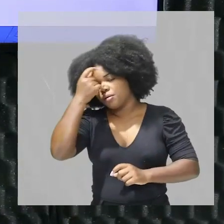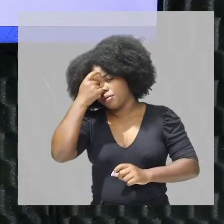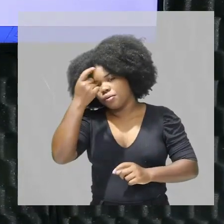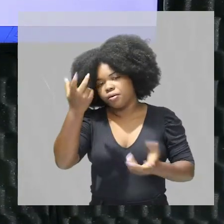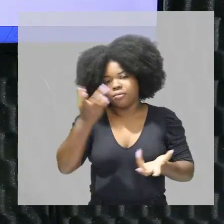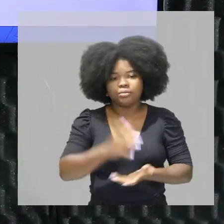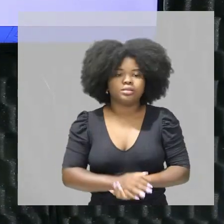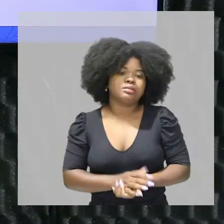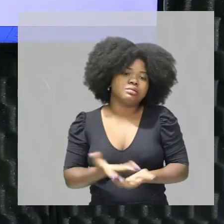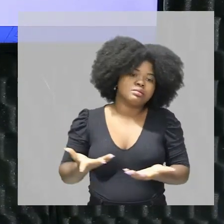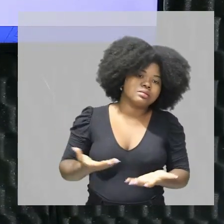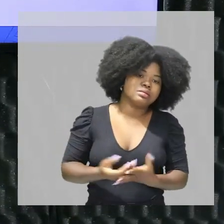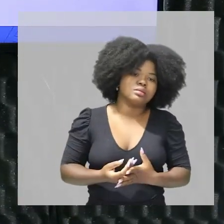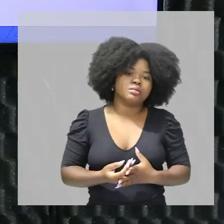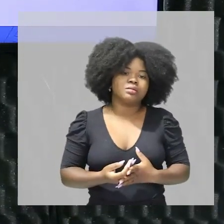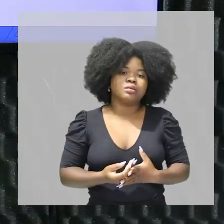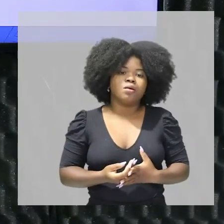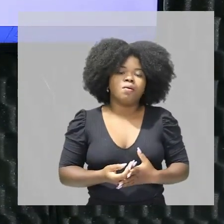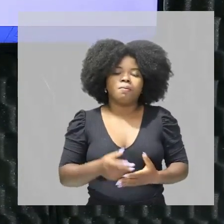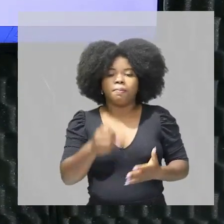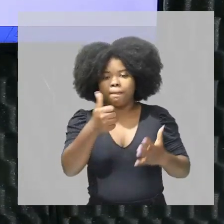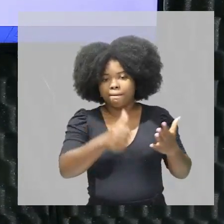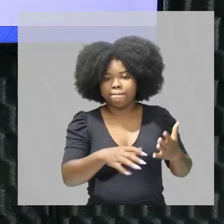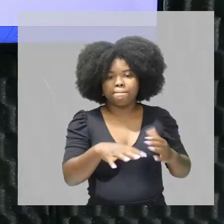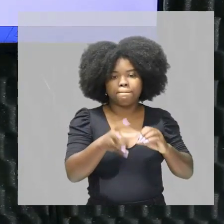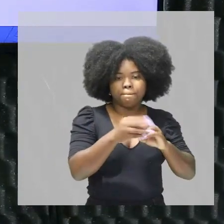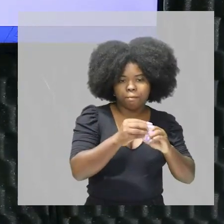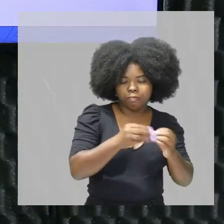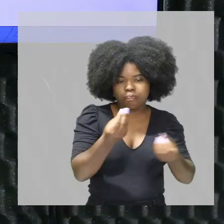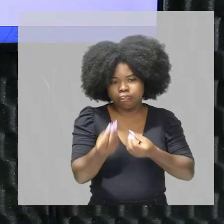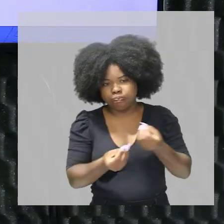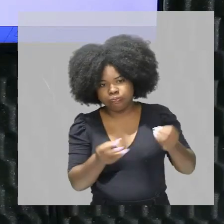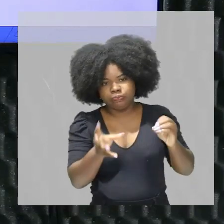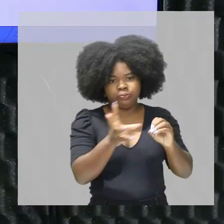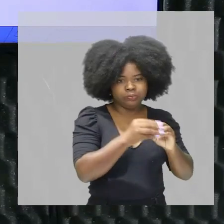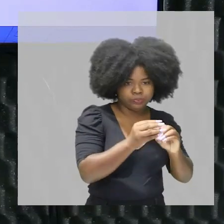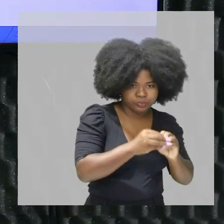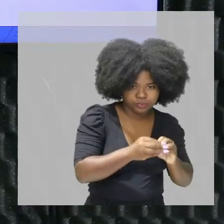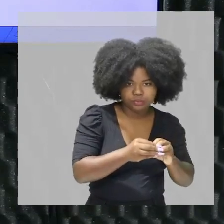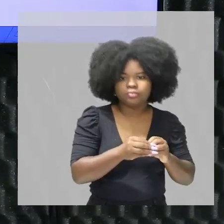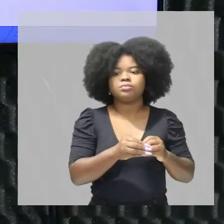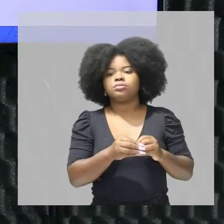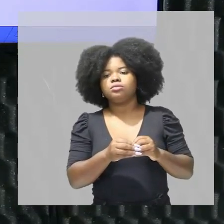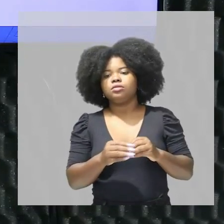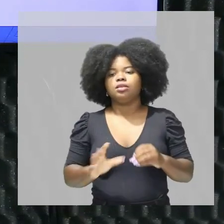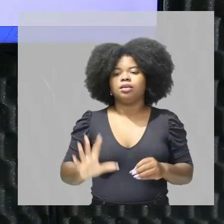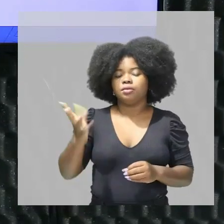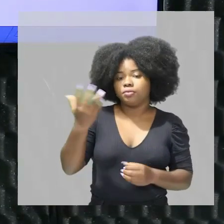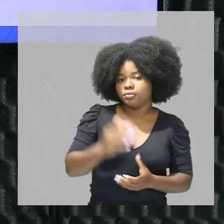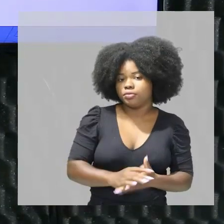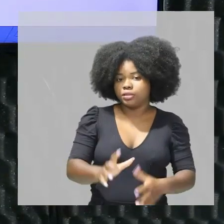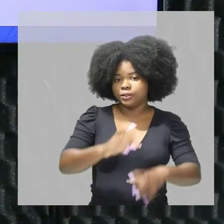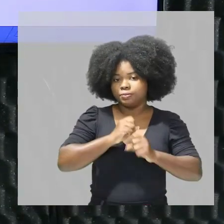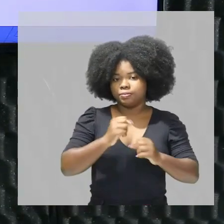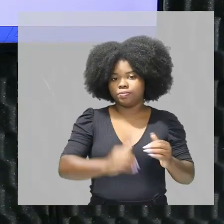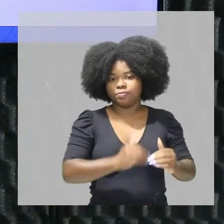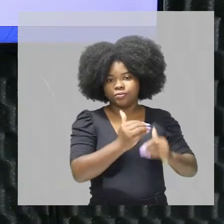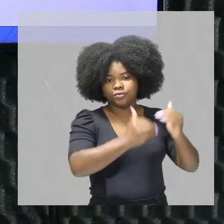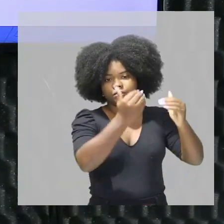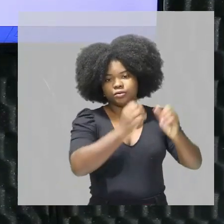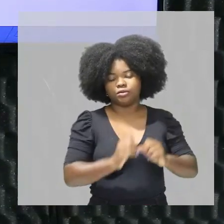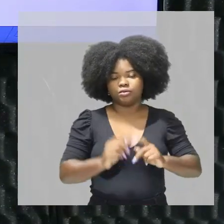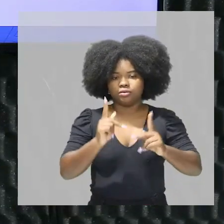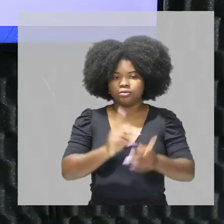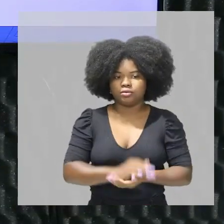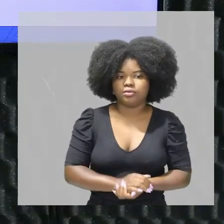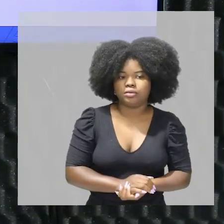a uma interpretação do conhecimento a uma maneira como esse conhecimento é gerado é originado e é construído E aí